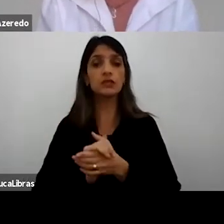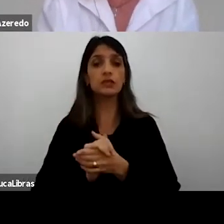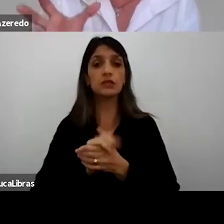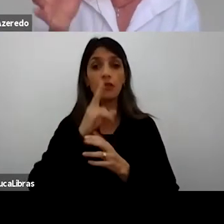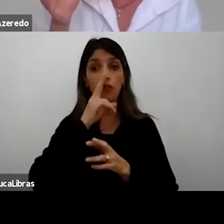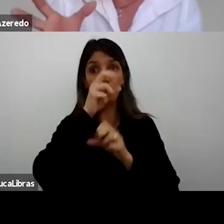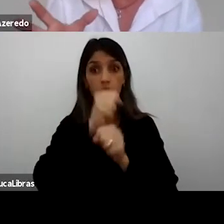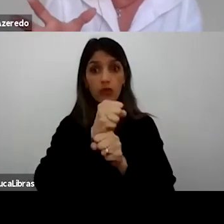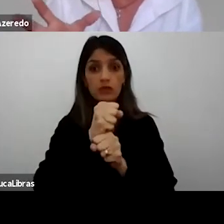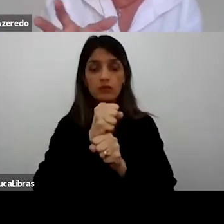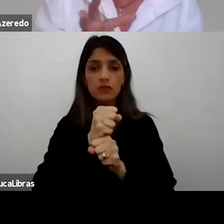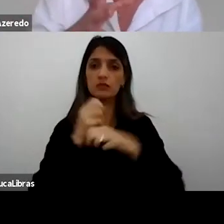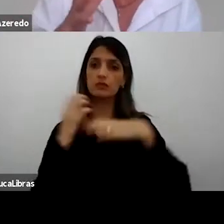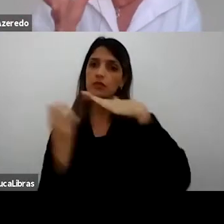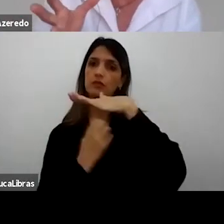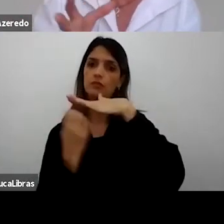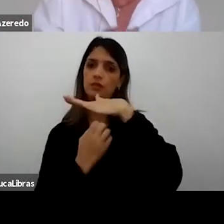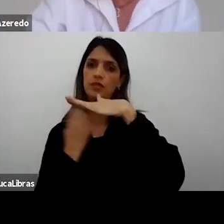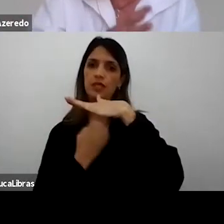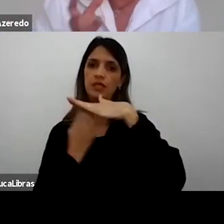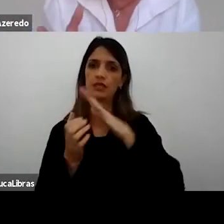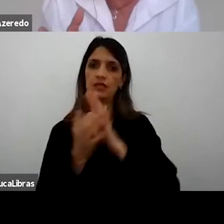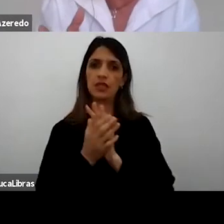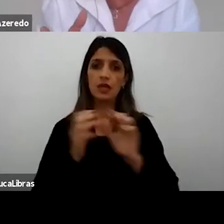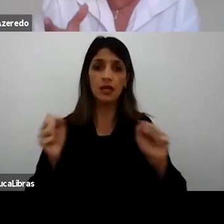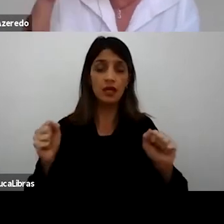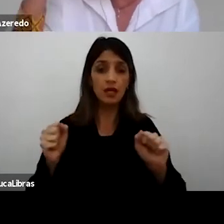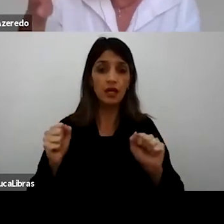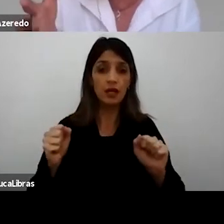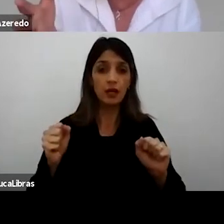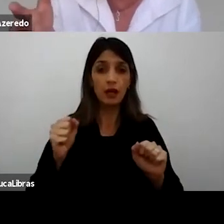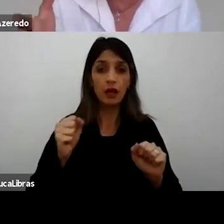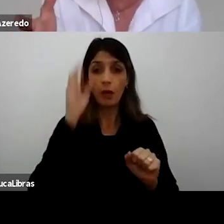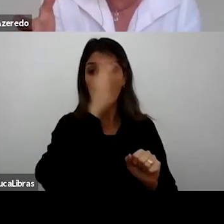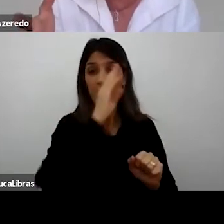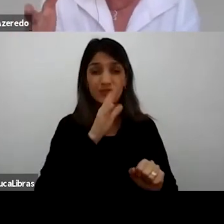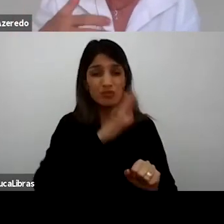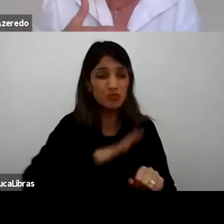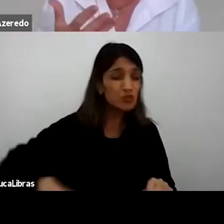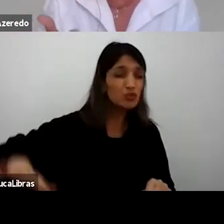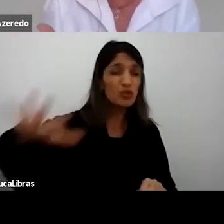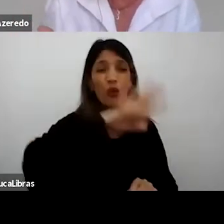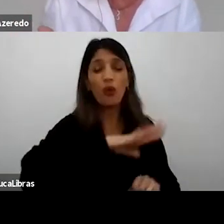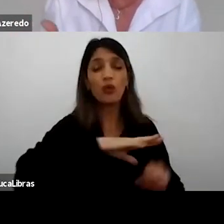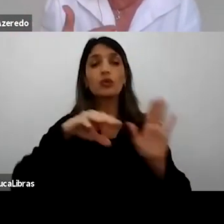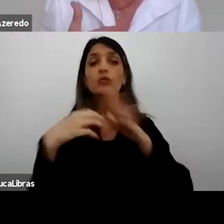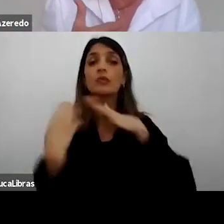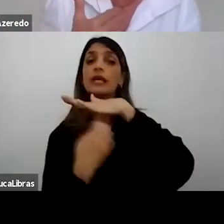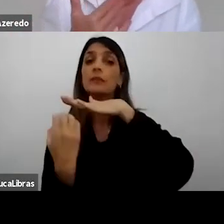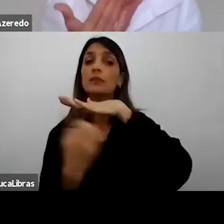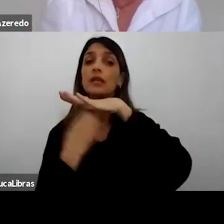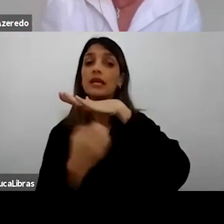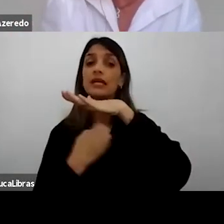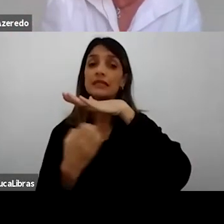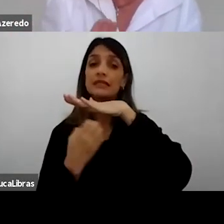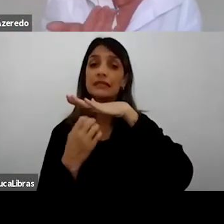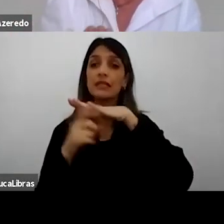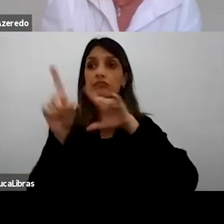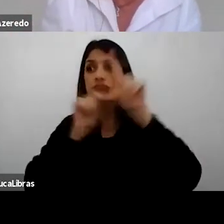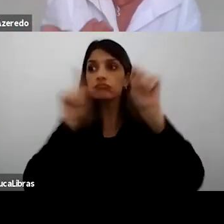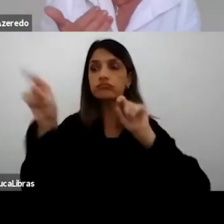organizações. Quando você coloca uma visibilidade para todo o Brasil daquelas organizações selecionadas, você está gerando